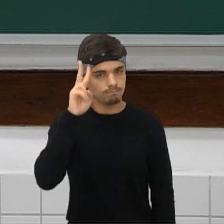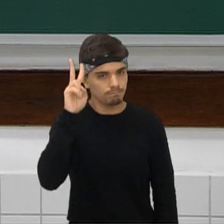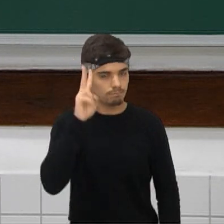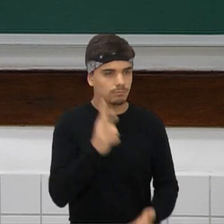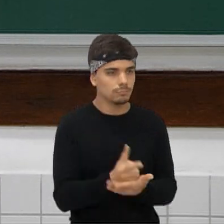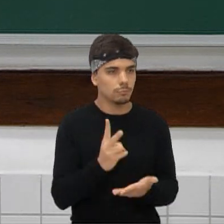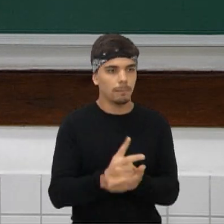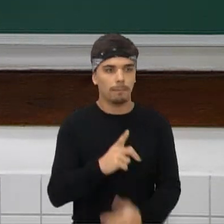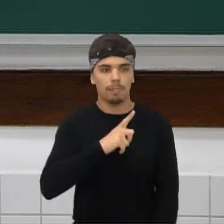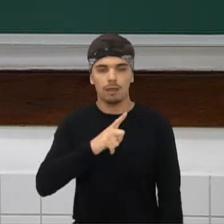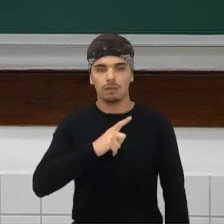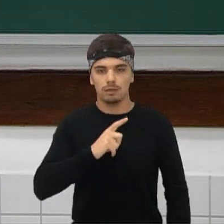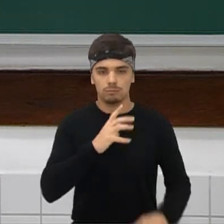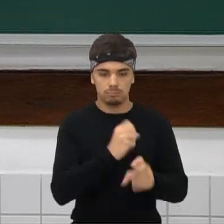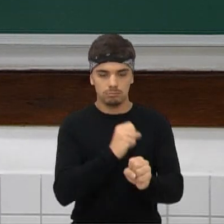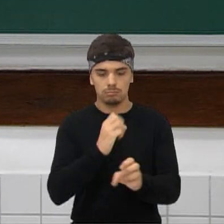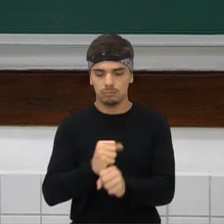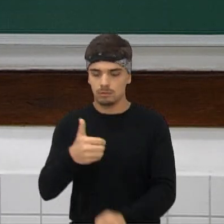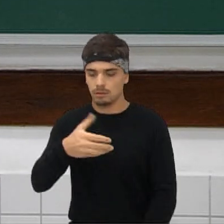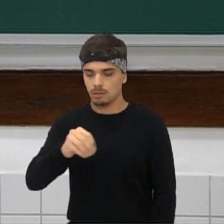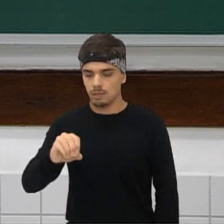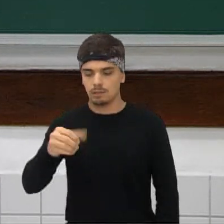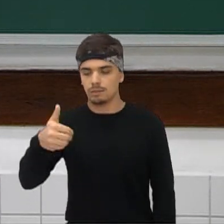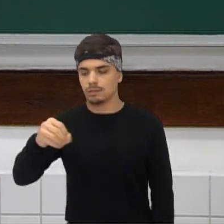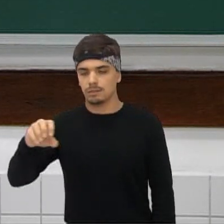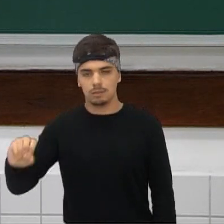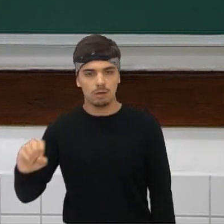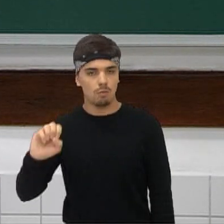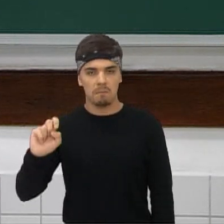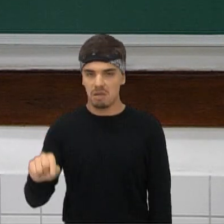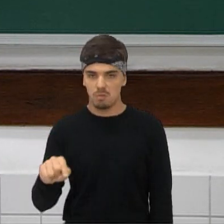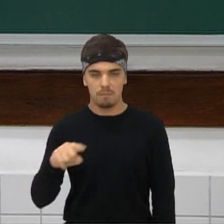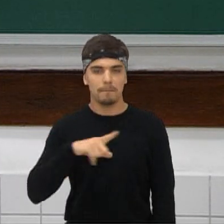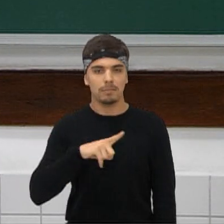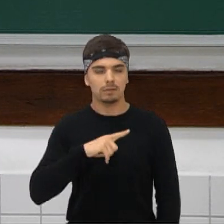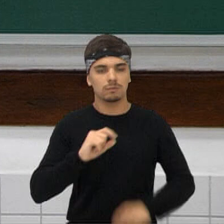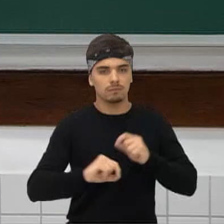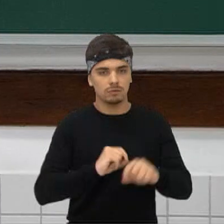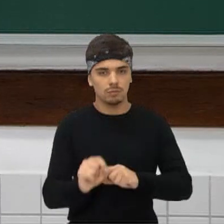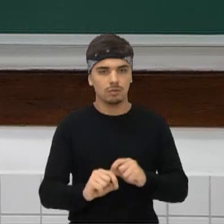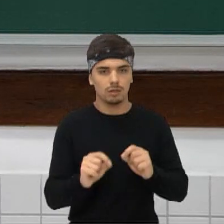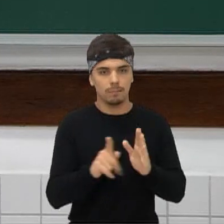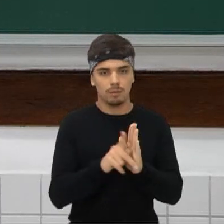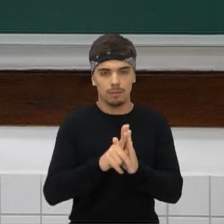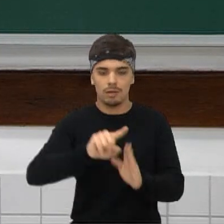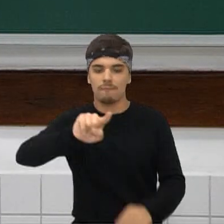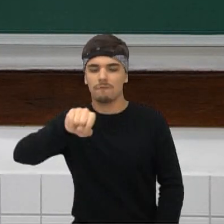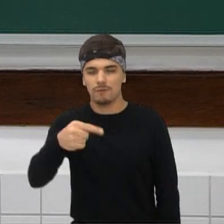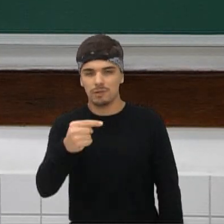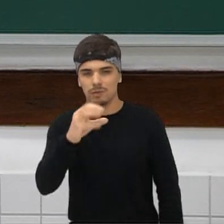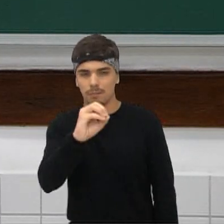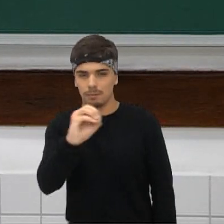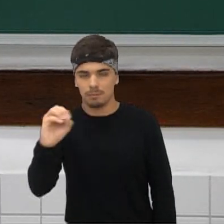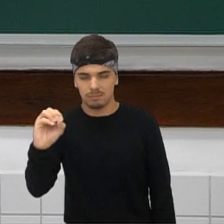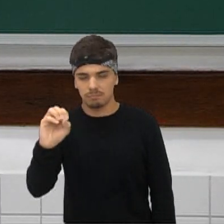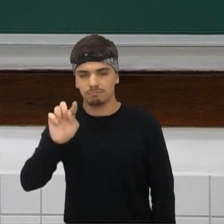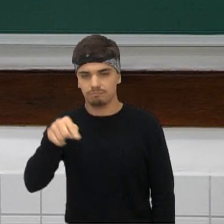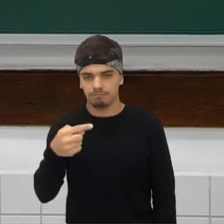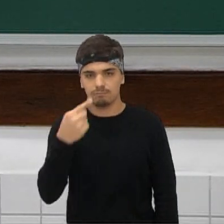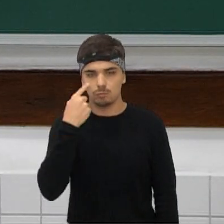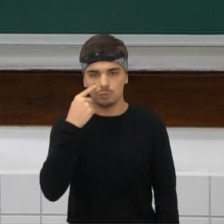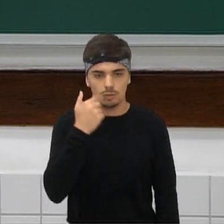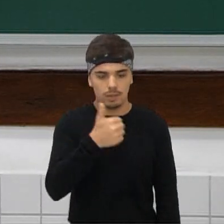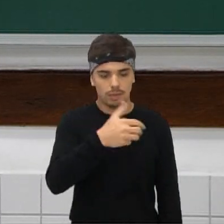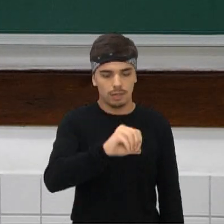tenho multiplicação por 10, 100 ou 1000, basta eu correr a casa da vírgula. Por 10 é uma